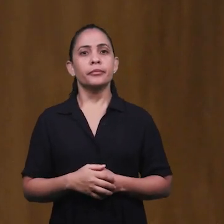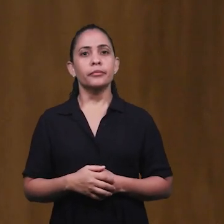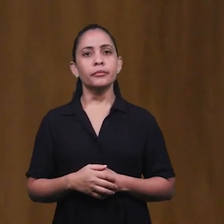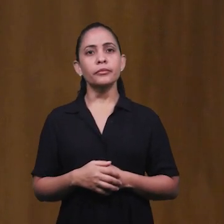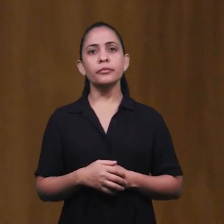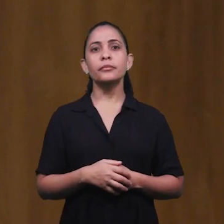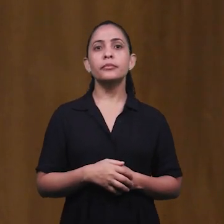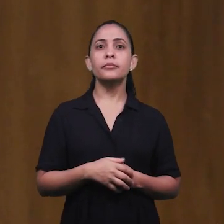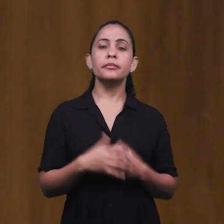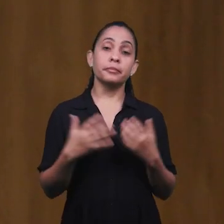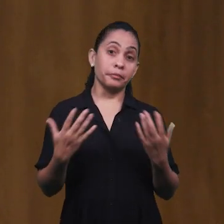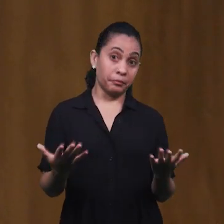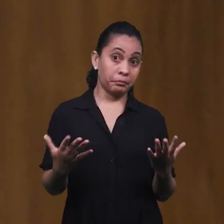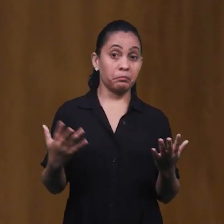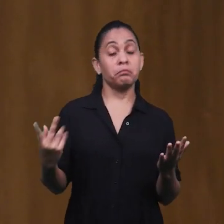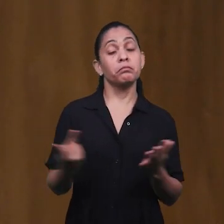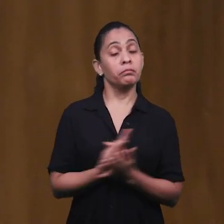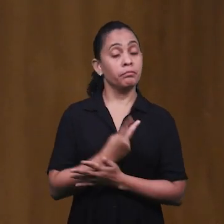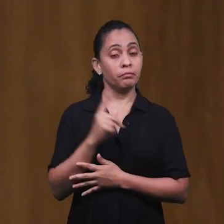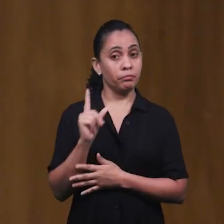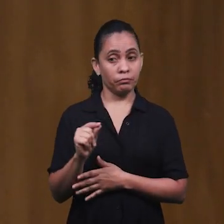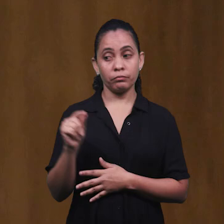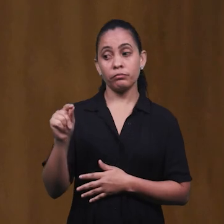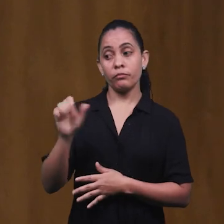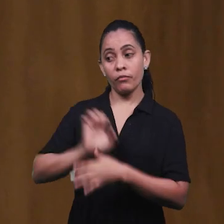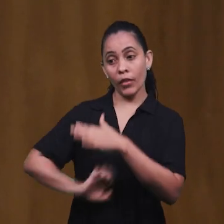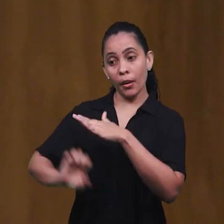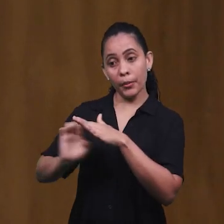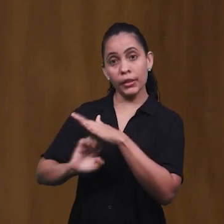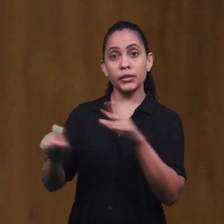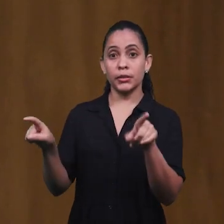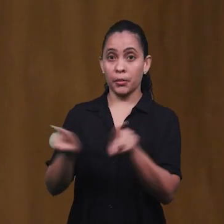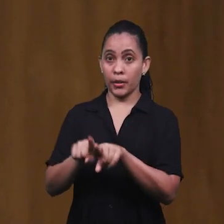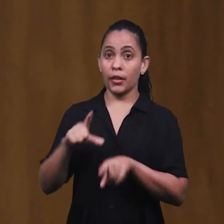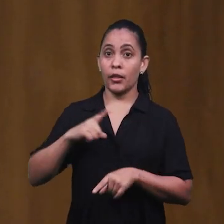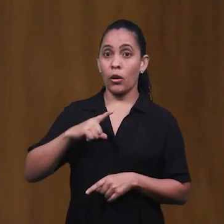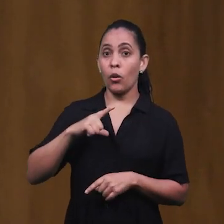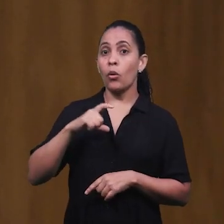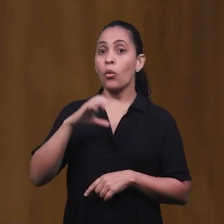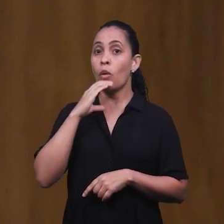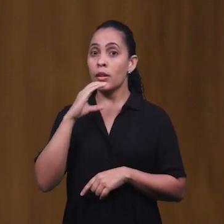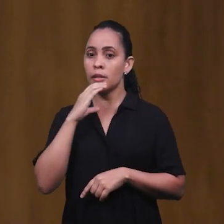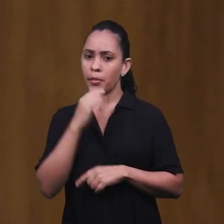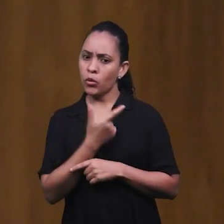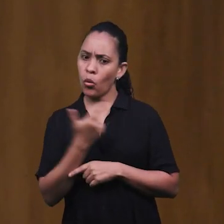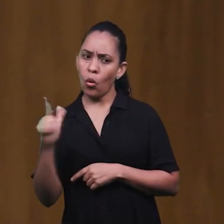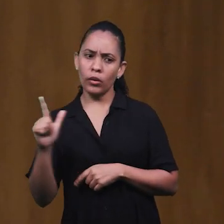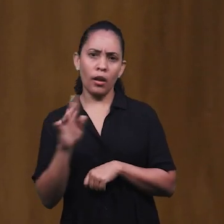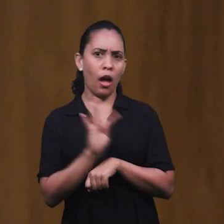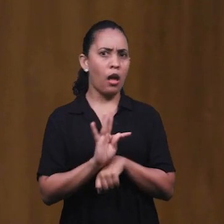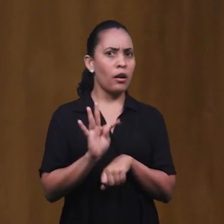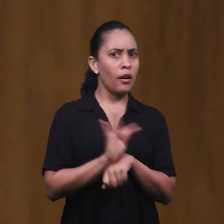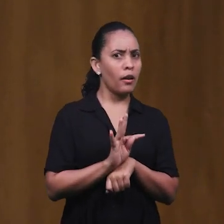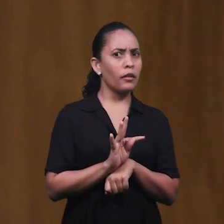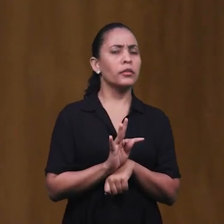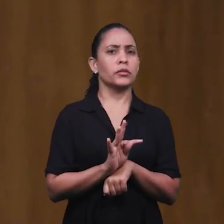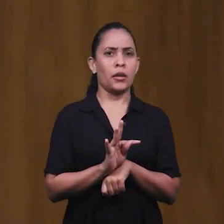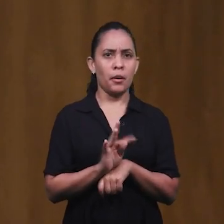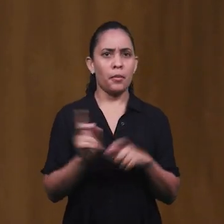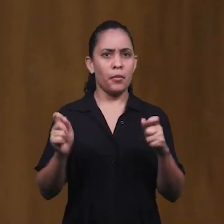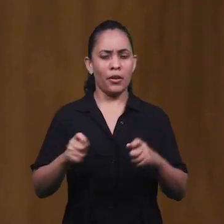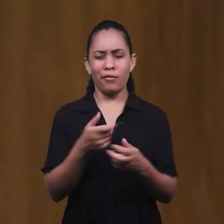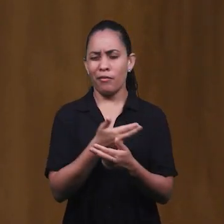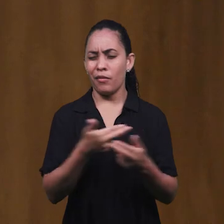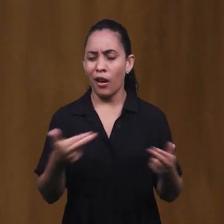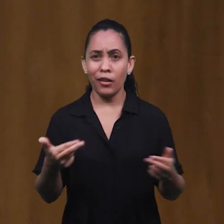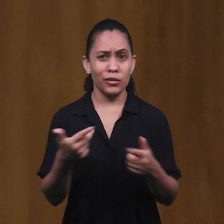né, no caso, a empresa, né, ela deve ter também conhecimento em outras áreas técnicas, né, porque um condomínio ele pode ter N